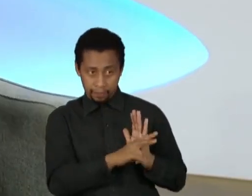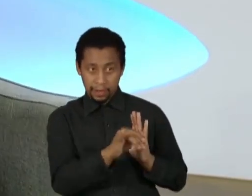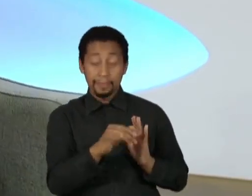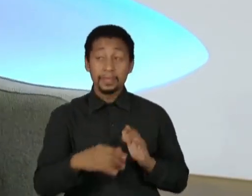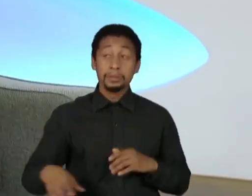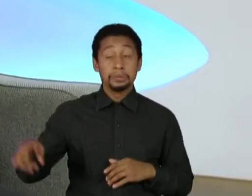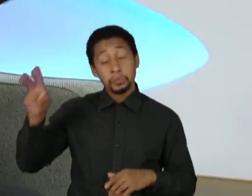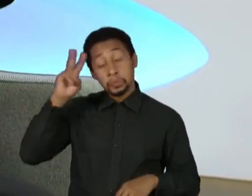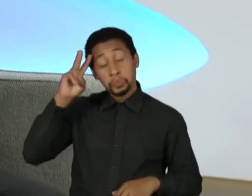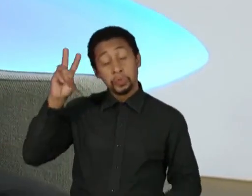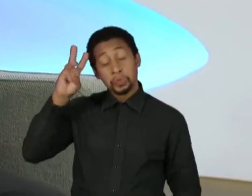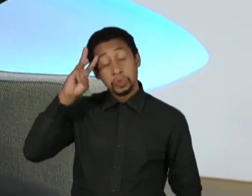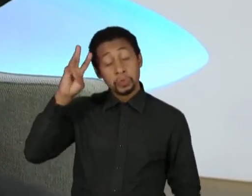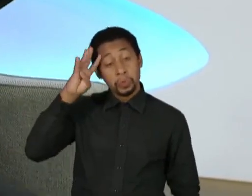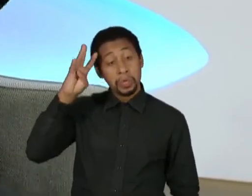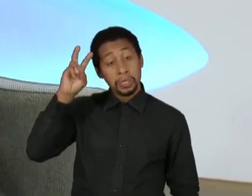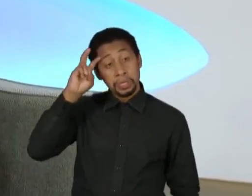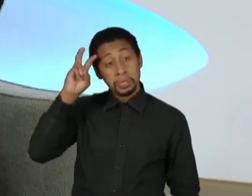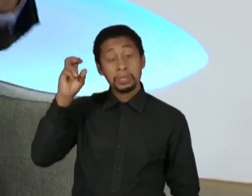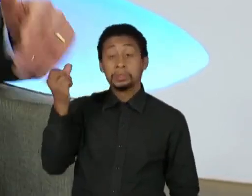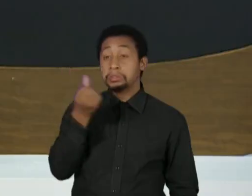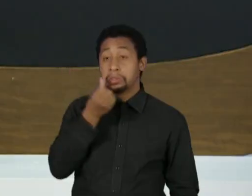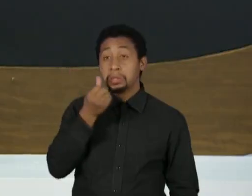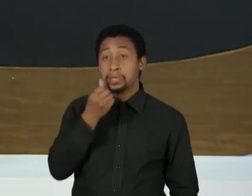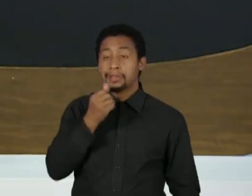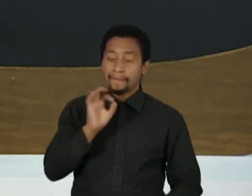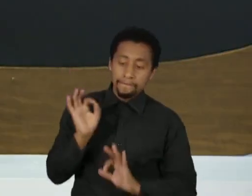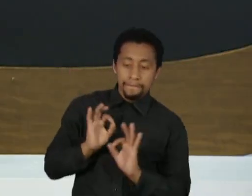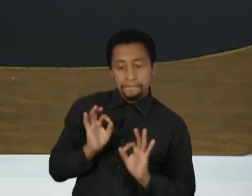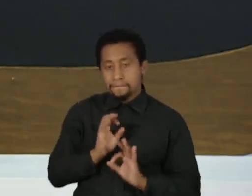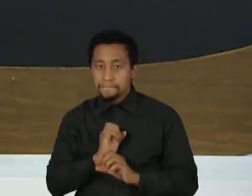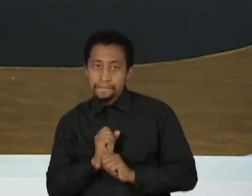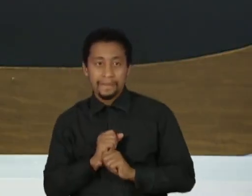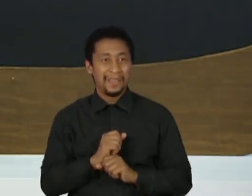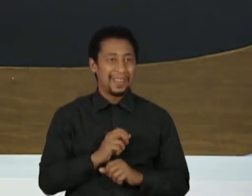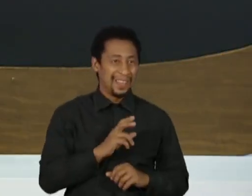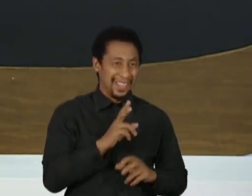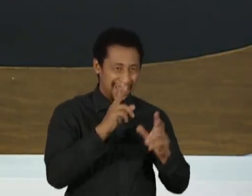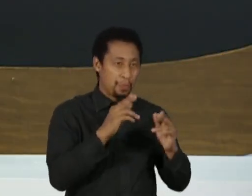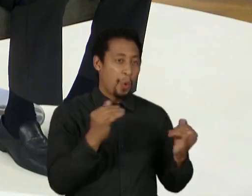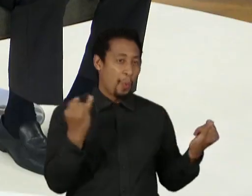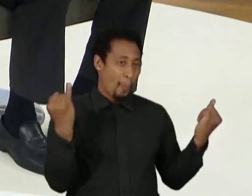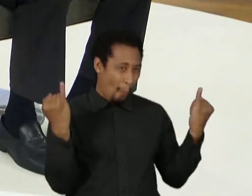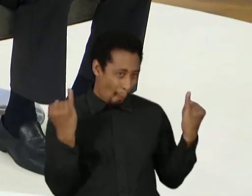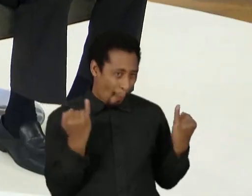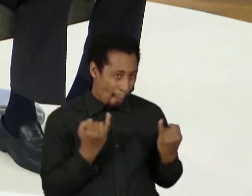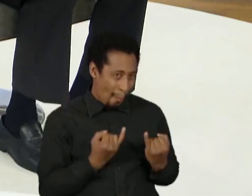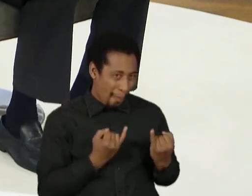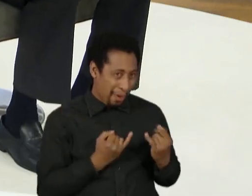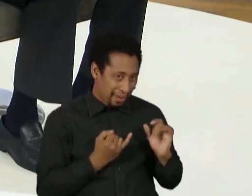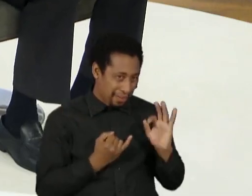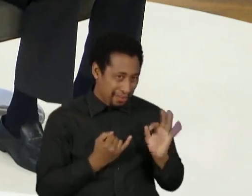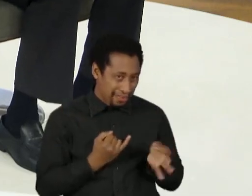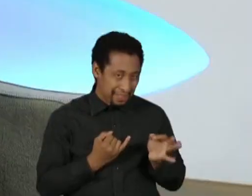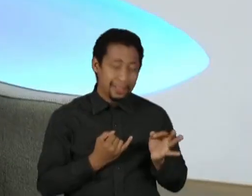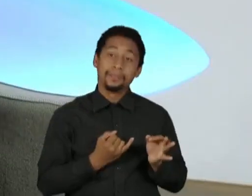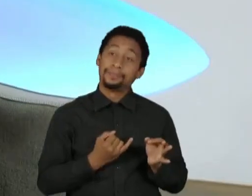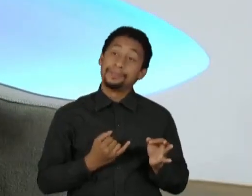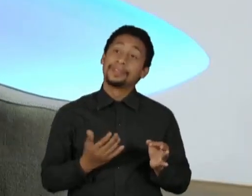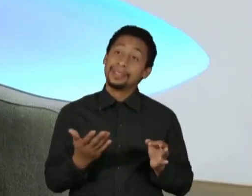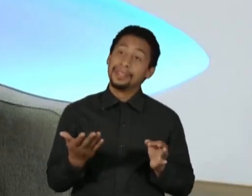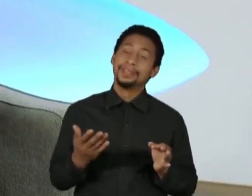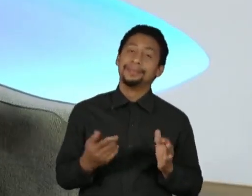quinta na sexta no sábado a gente trabalha a conta é o equivalente a dieta isso então